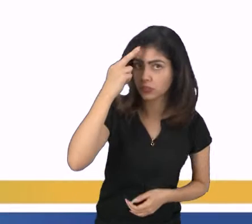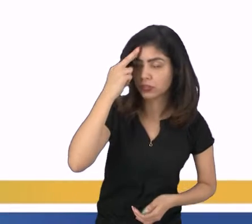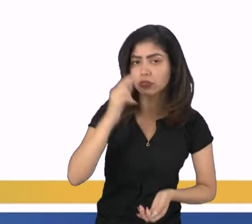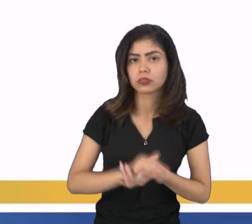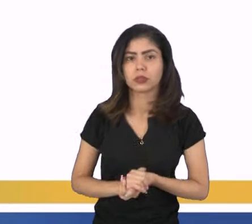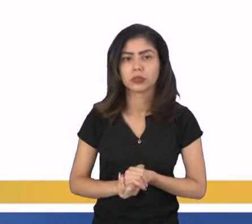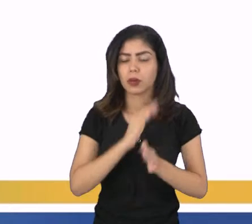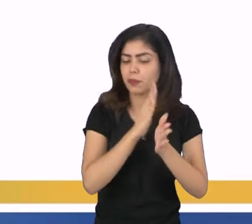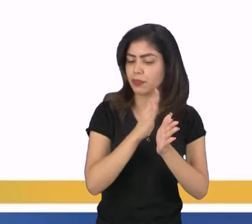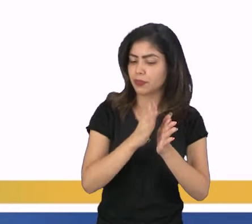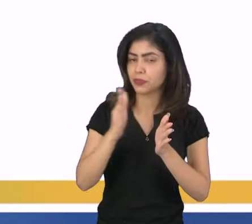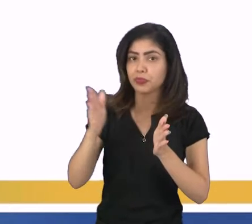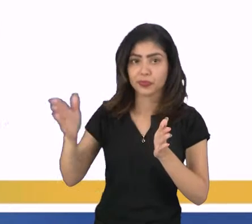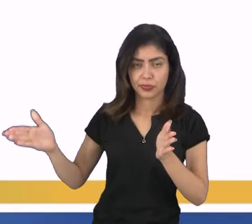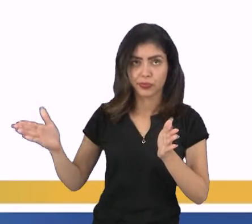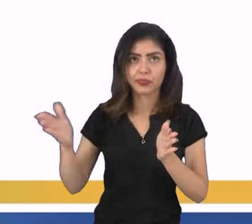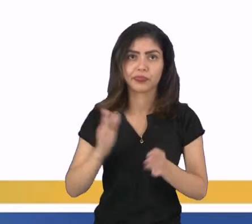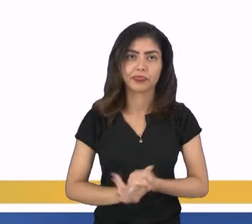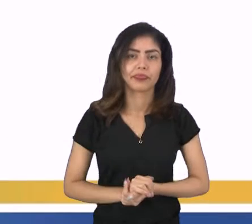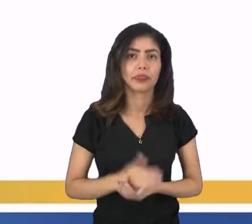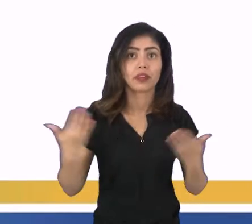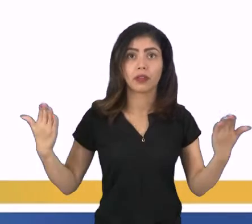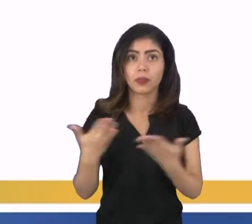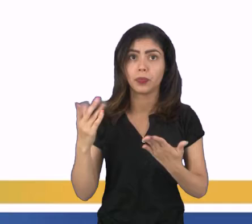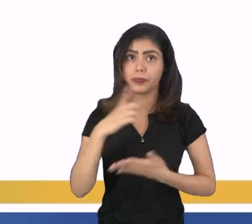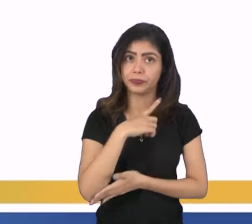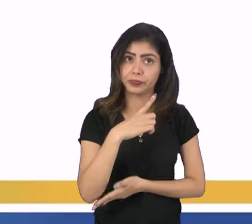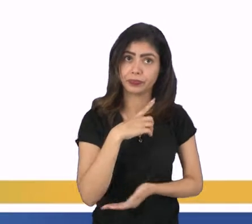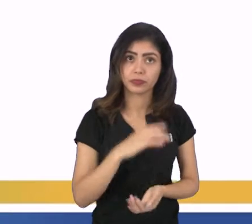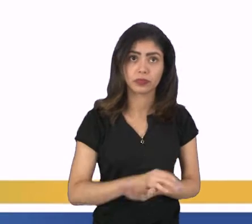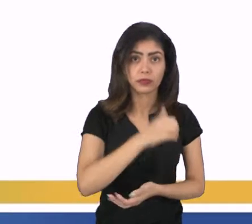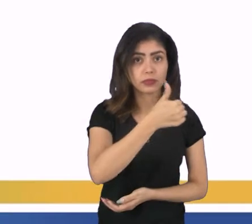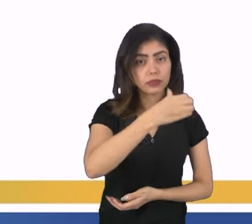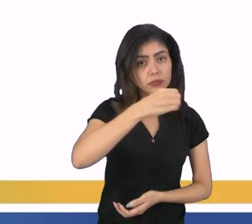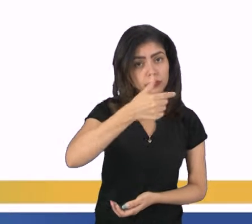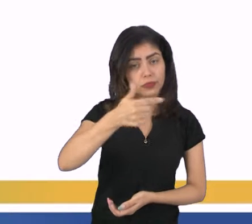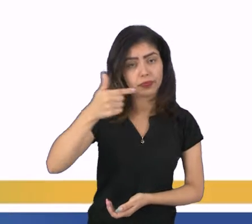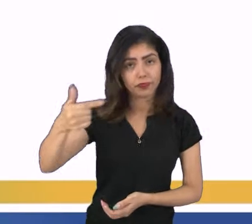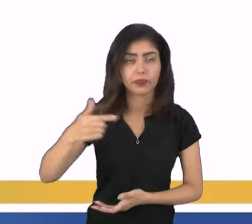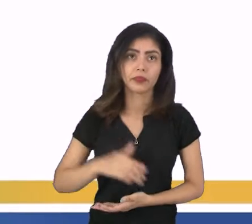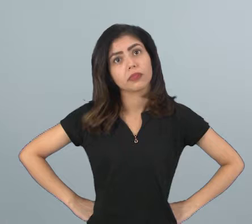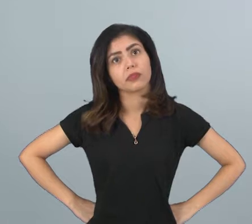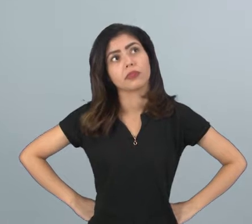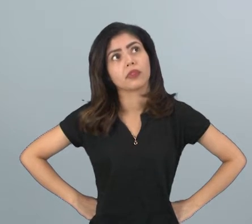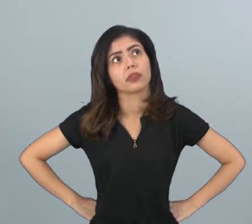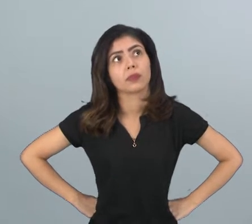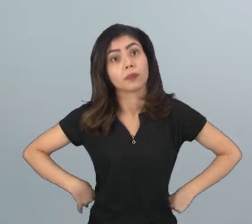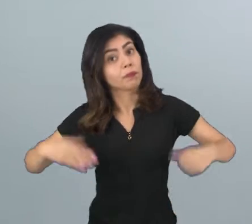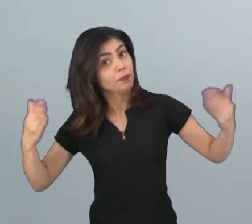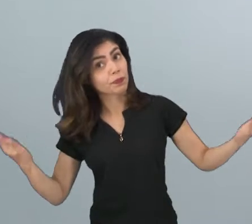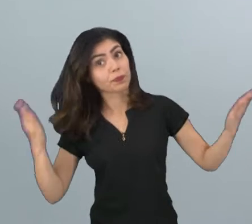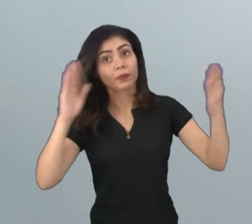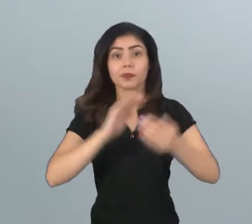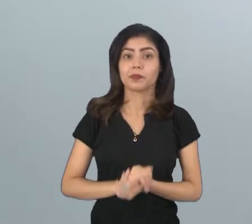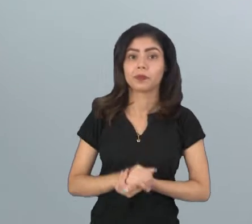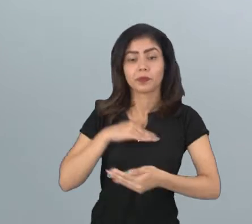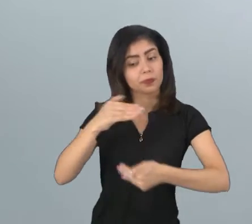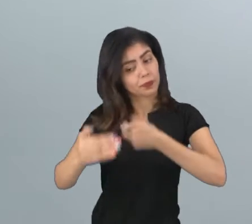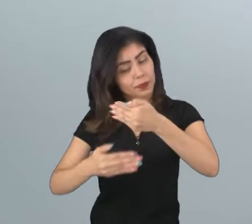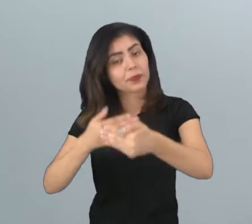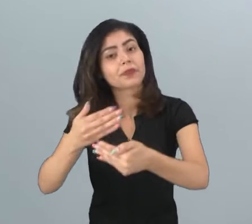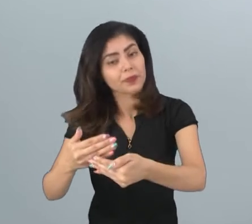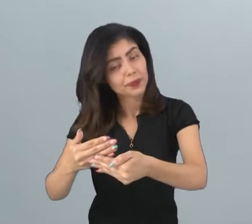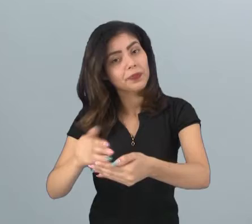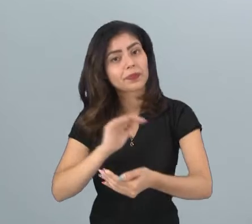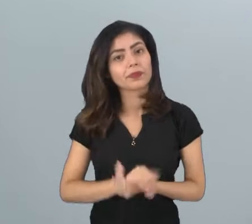numa linha do tempo X, e temos agora a imagem num tempo presente, que por sinal está em